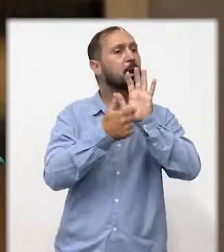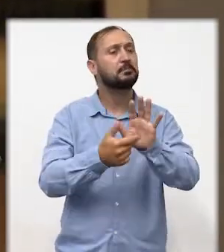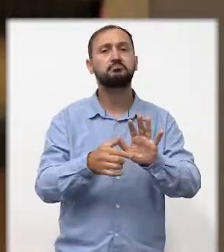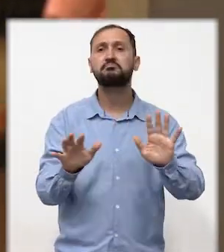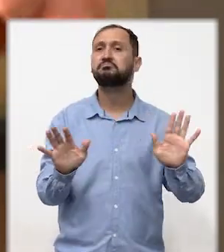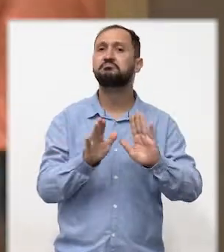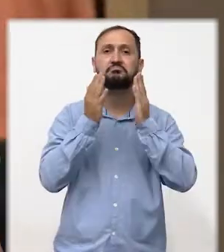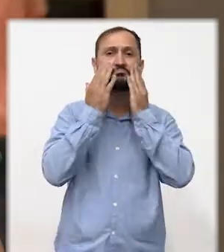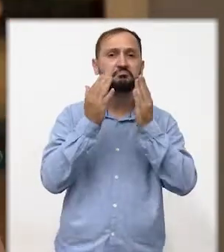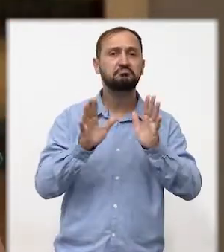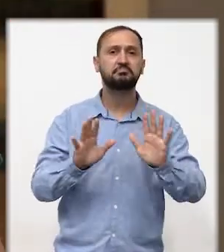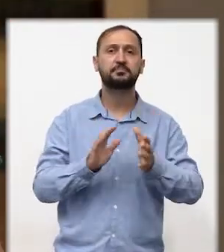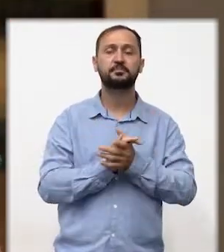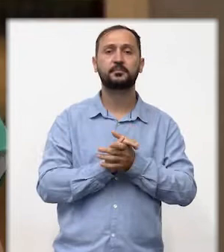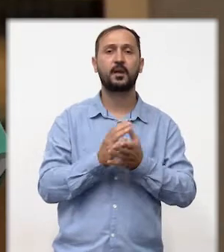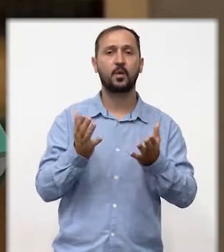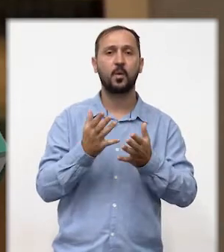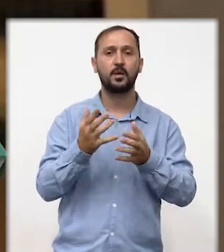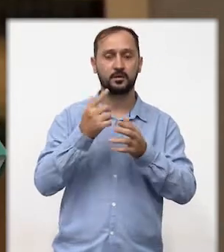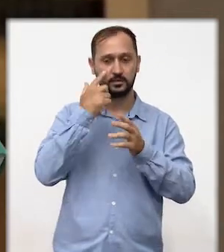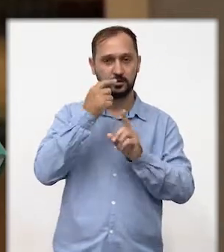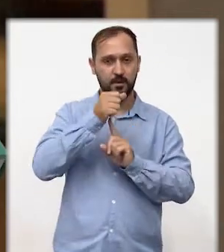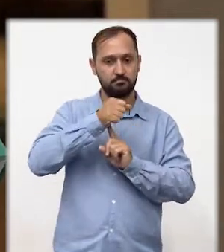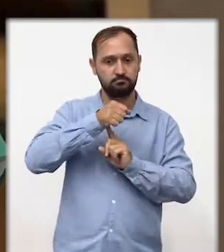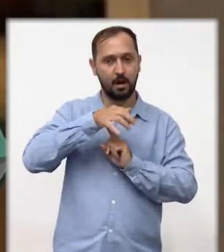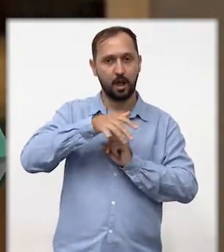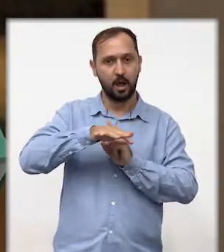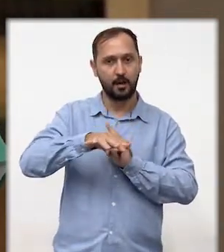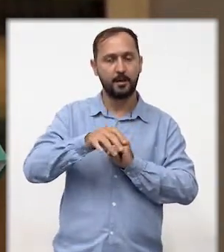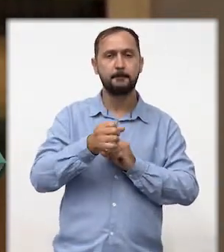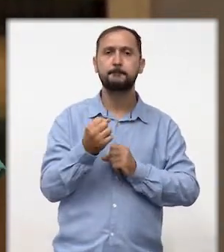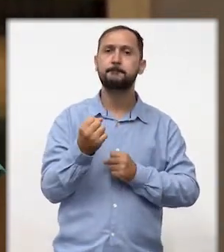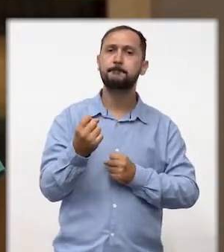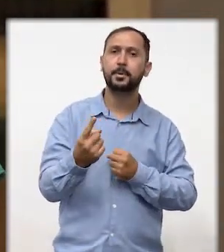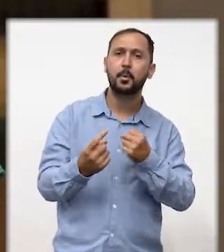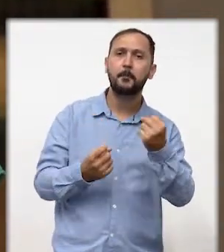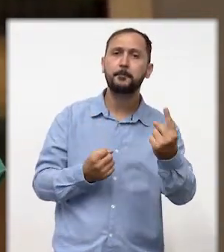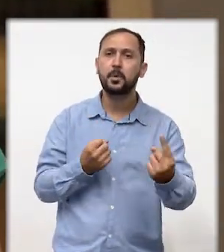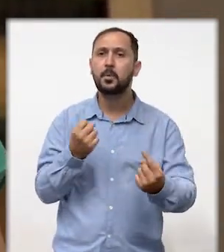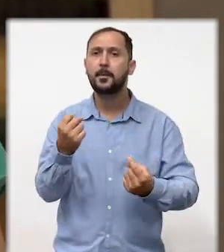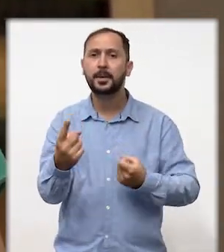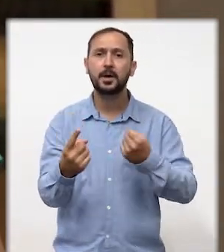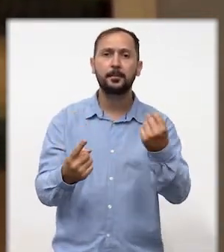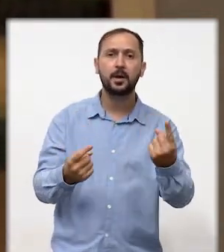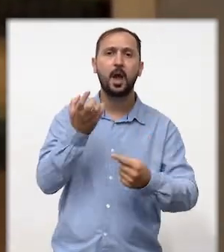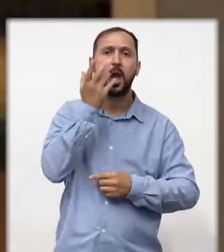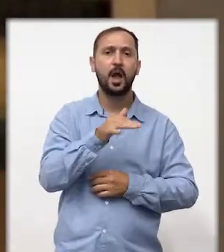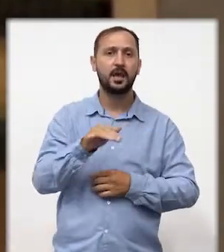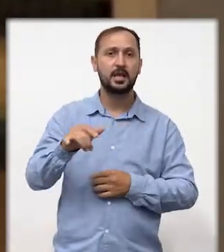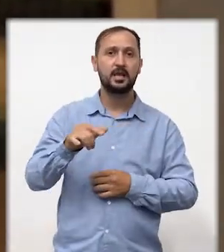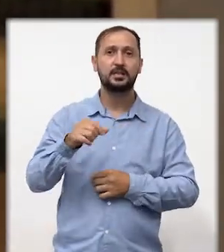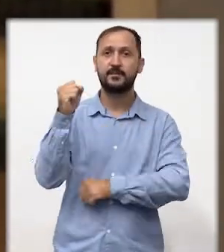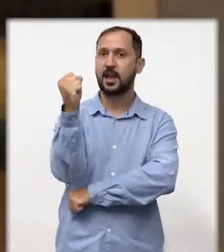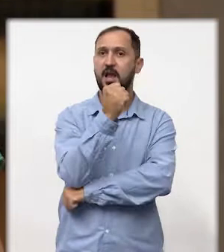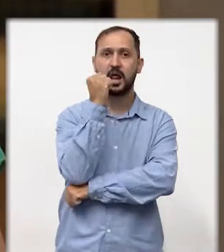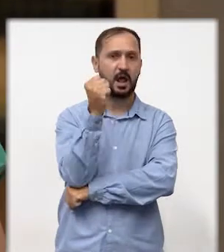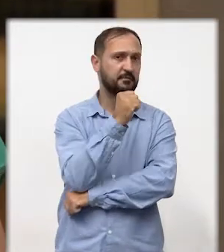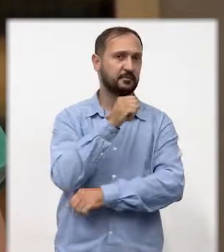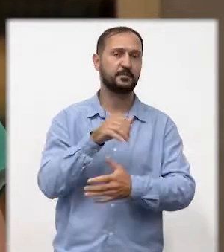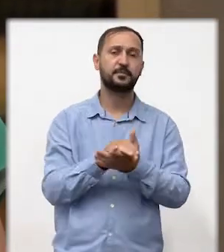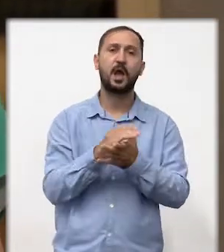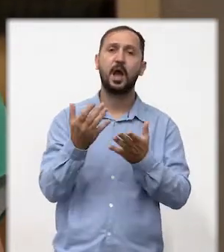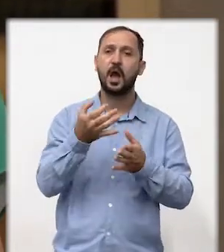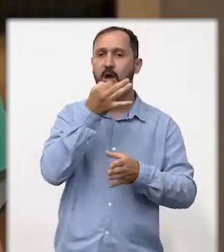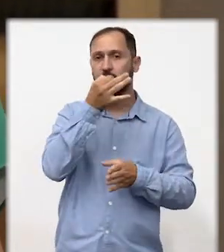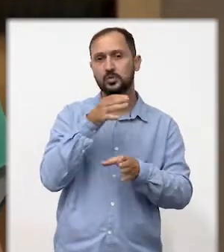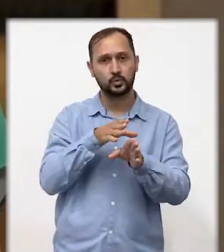muito exacerbados. Nessa epidemia que a gente tem visto, são raros os casos de crianças que evoluem com gravidade.